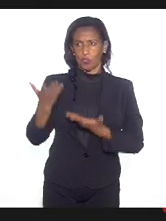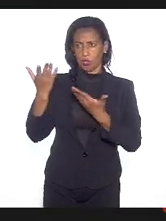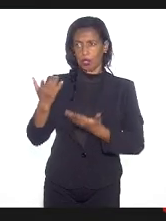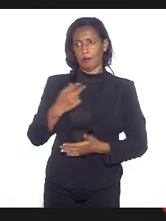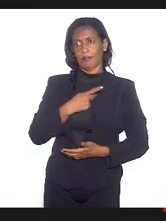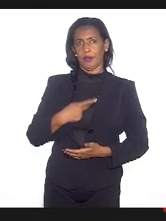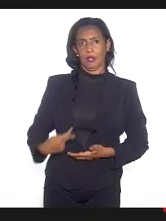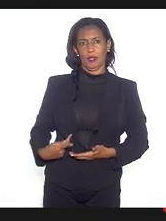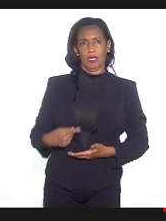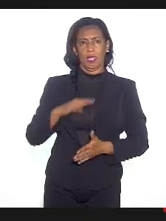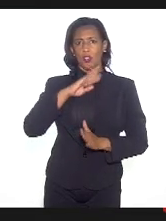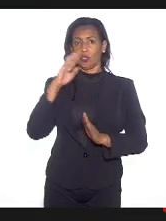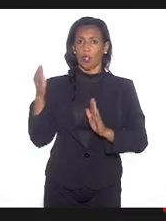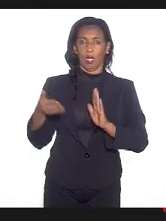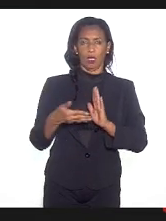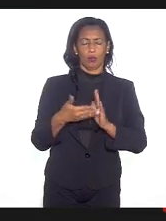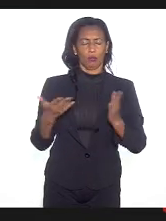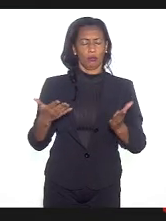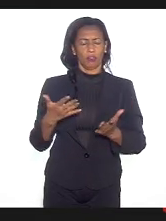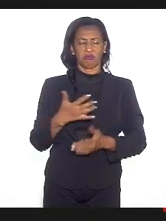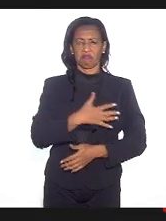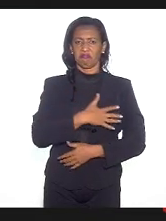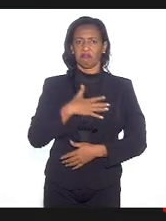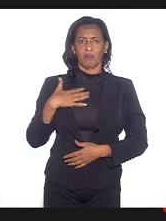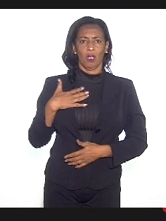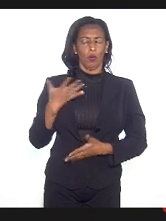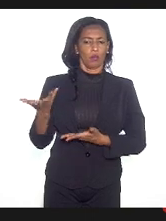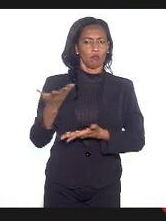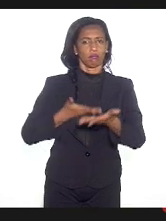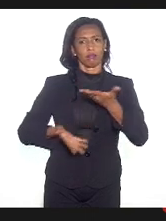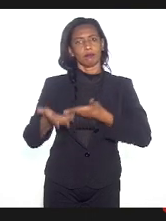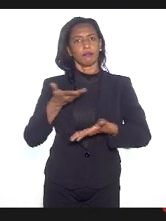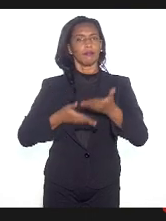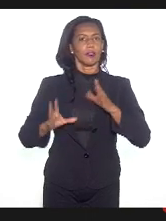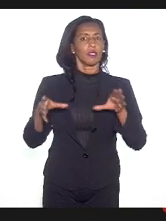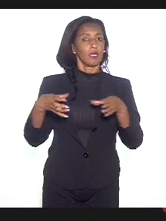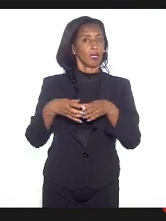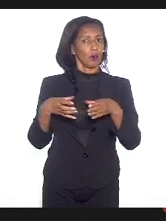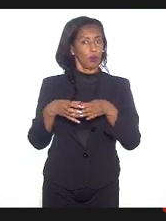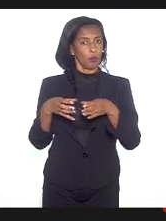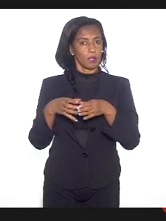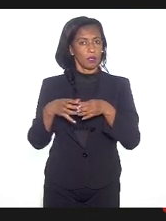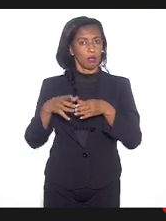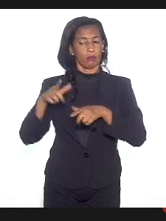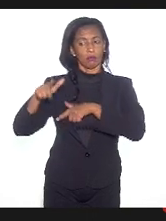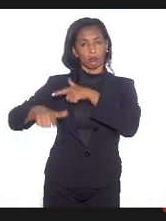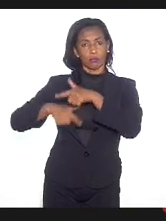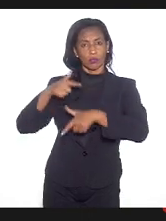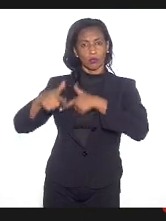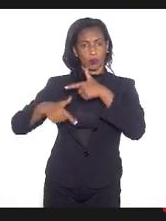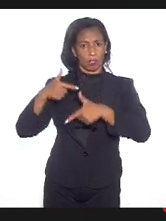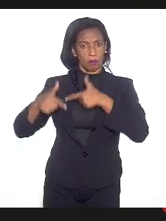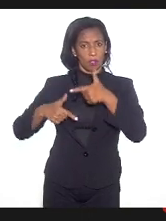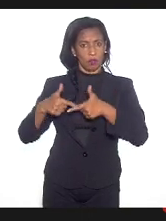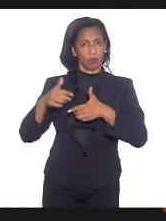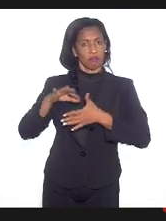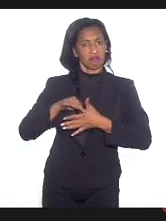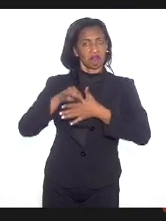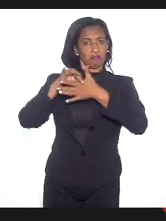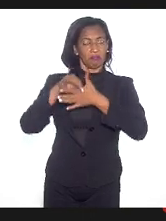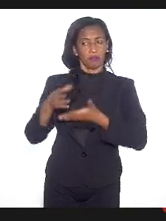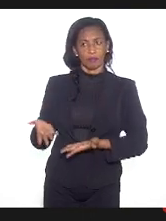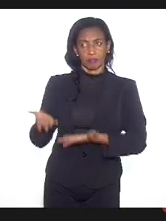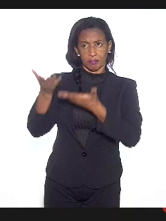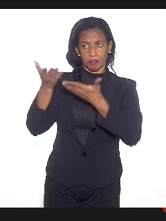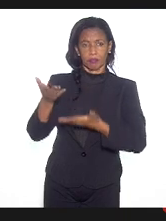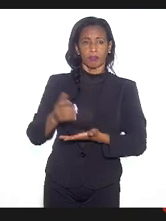Rodrigo Amorim. É uma honra participar como membro da Comissão dos Servidores, presidido por Vossa Excelência. Mas,